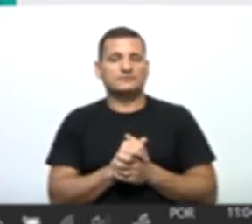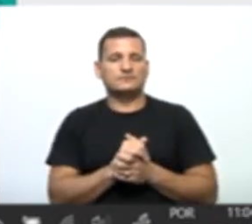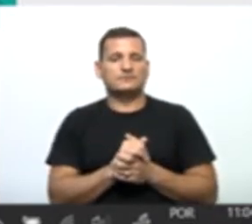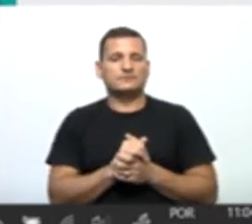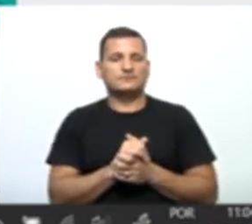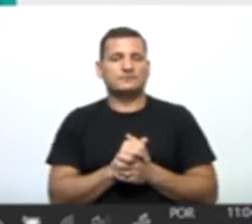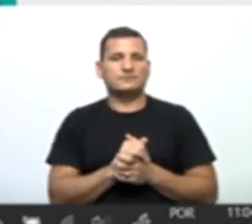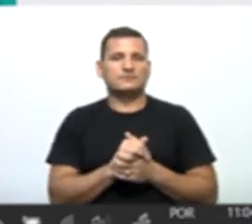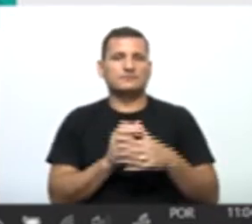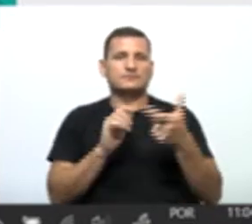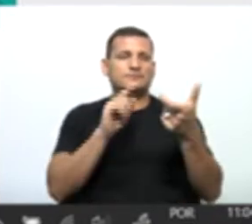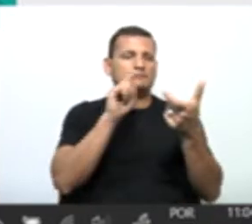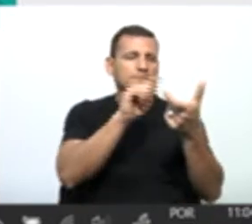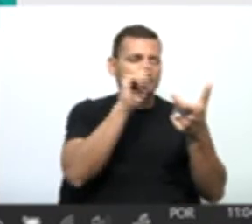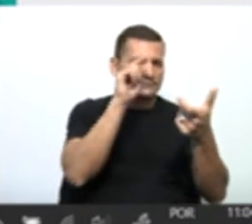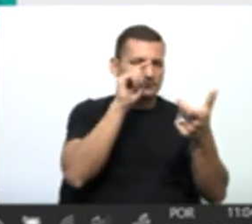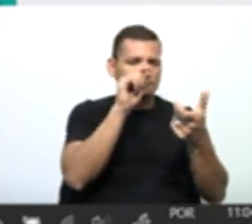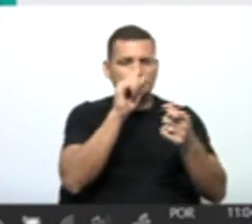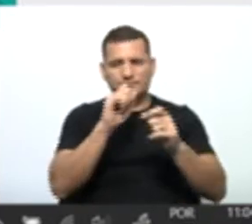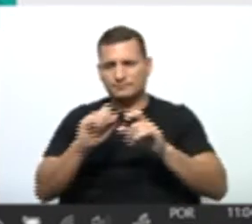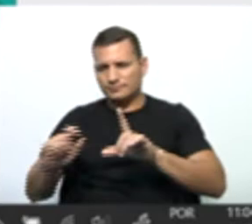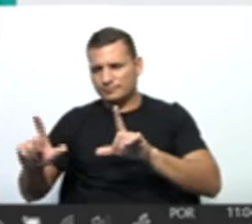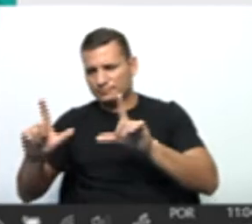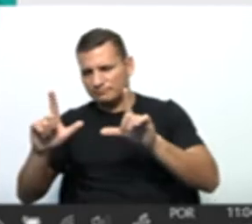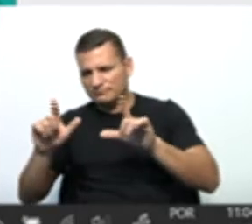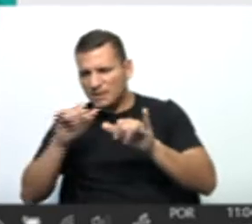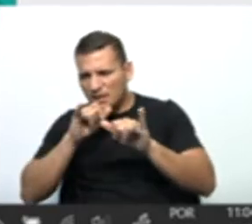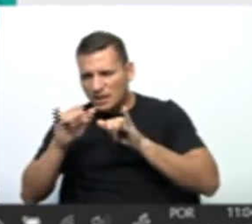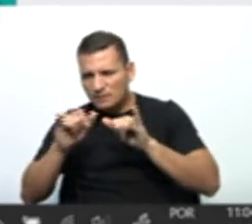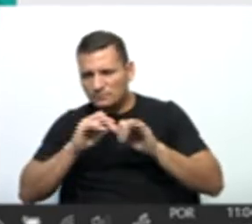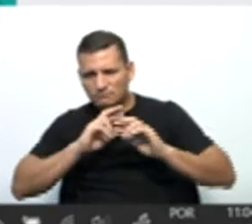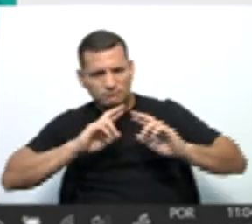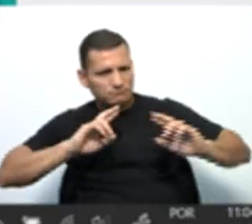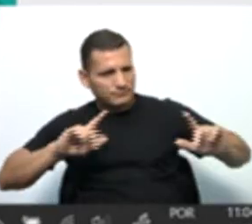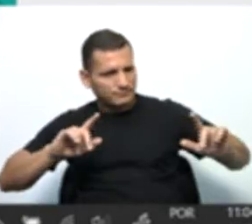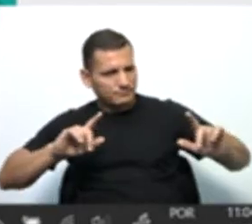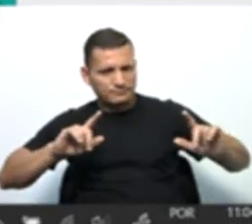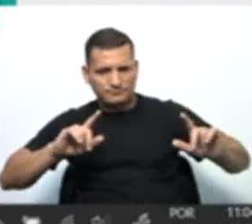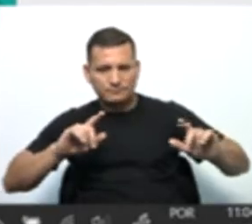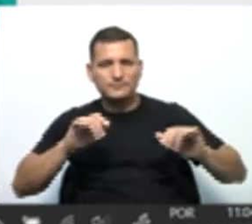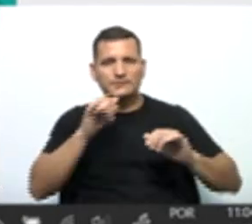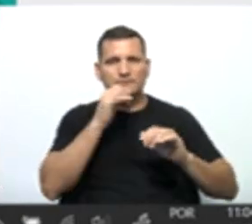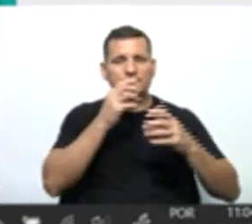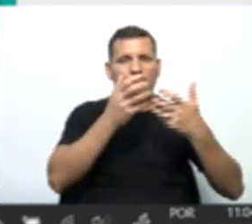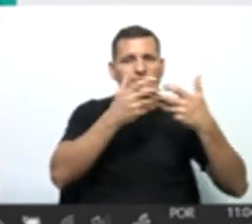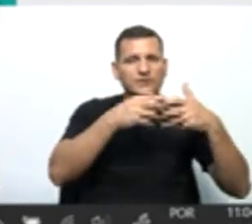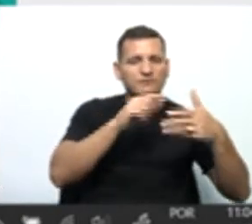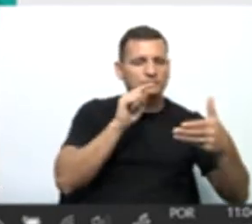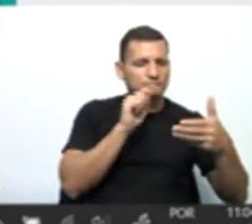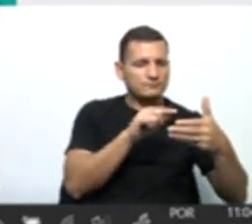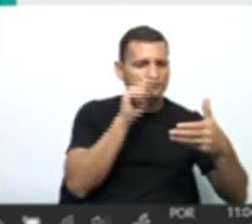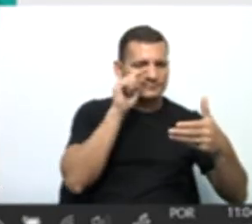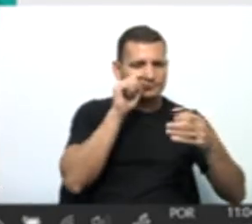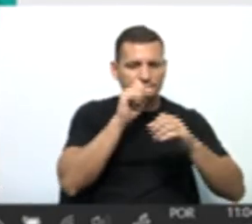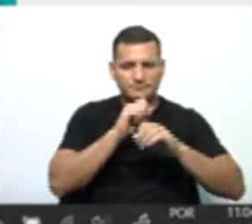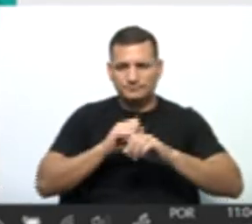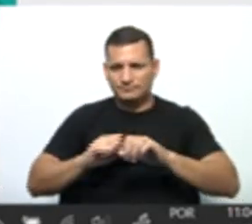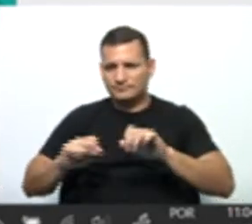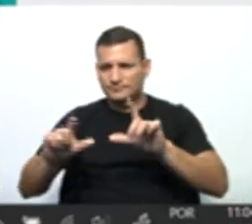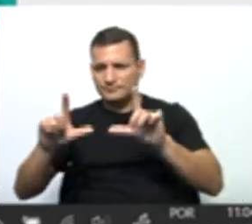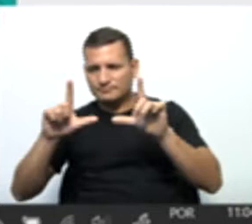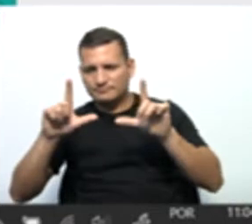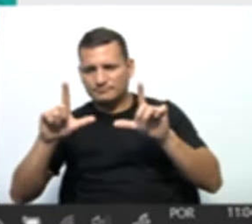no ícone e direcionava para uma informação totalmente diferente? Você clicou no Instituto Federal e ia